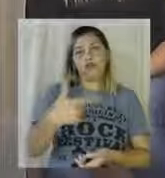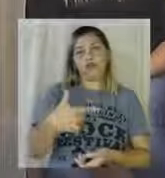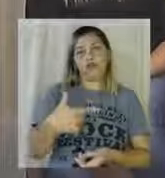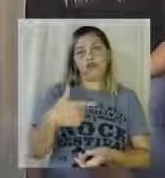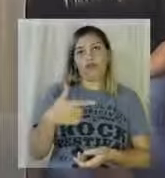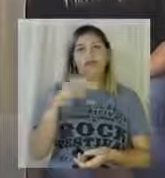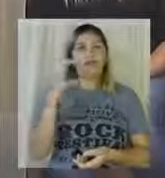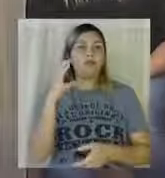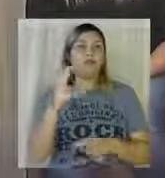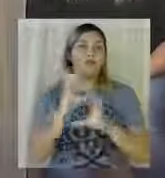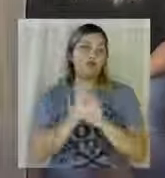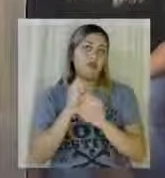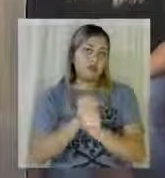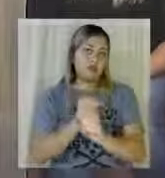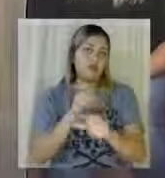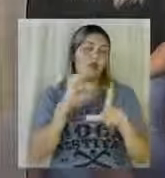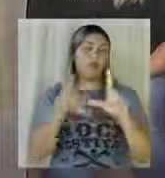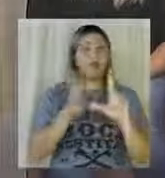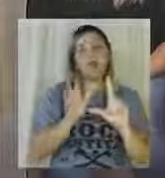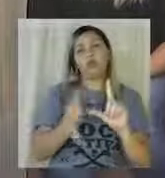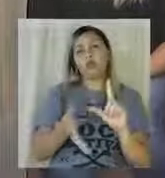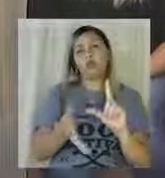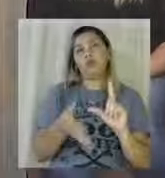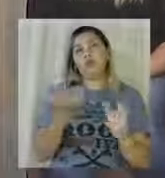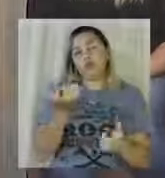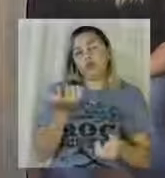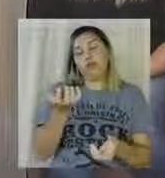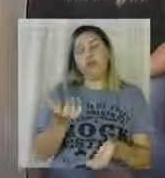área contábil também.